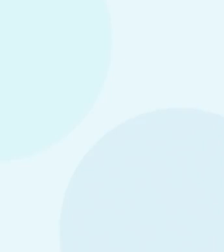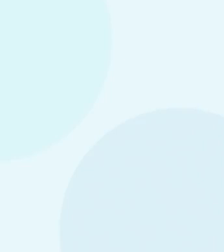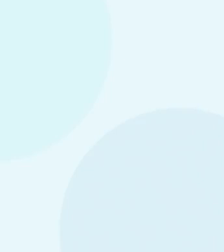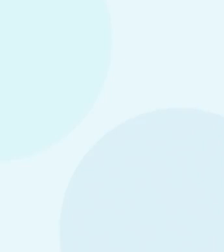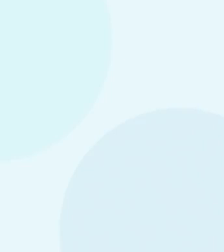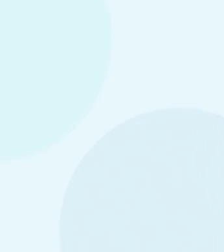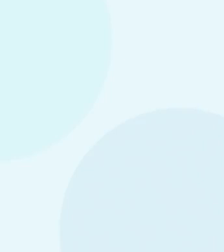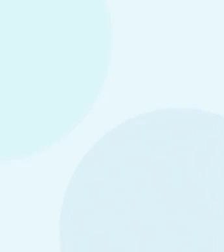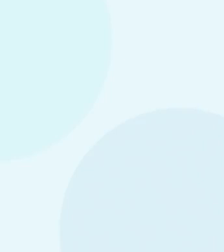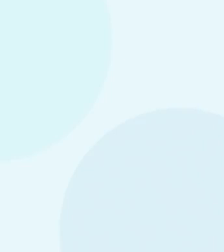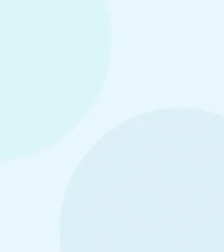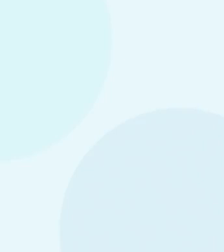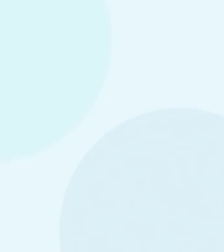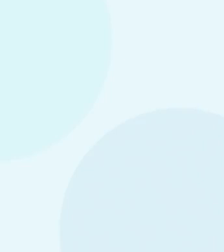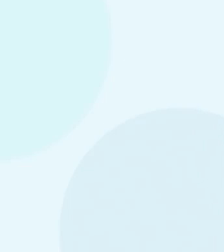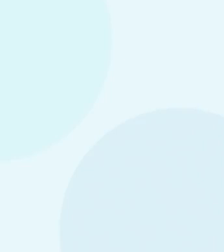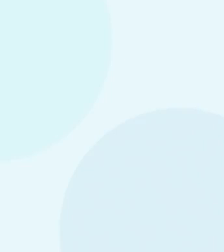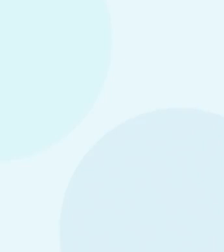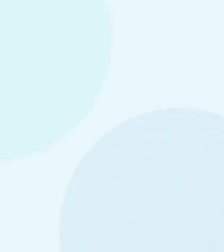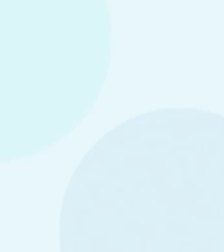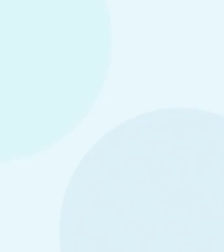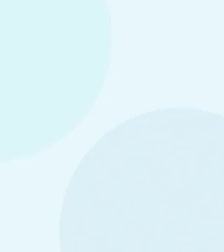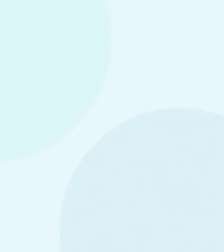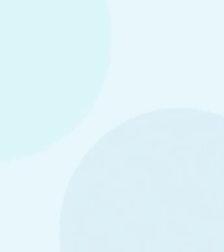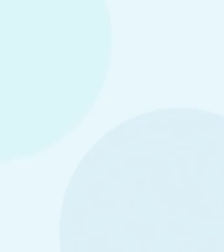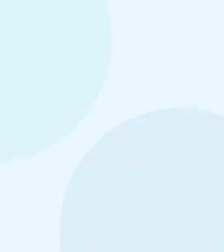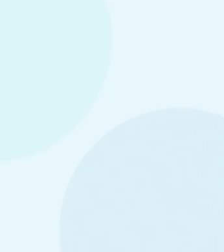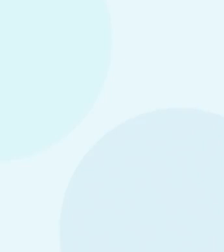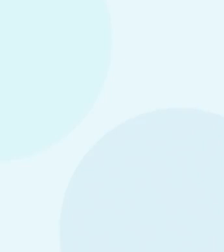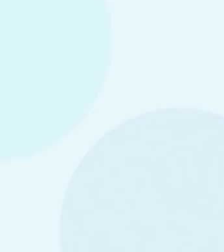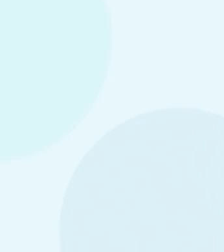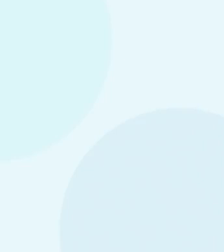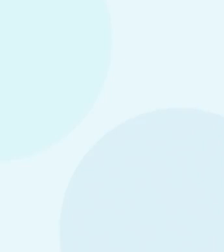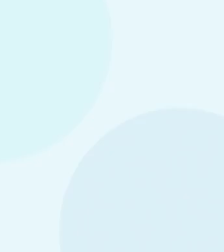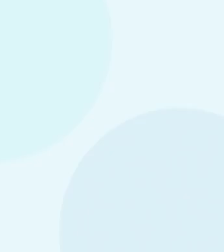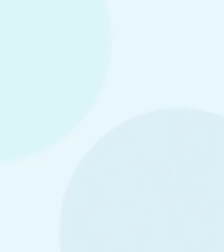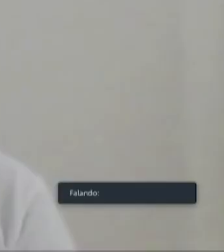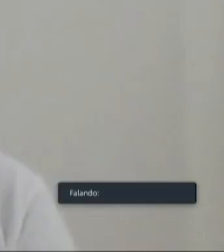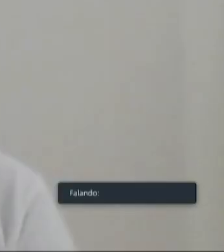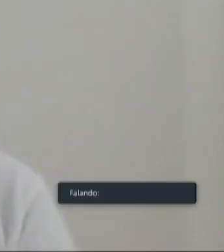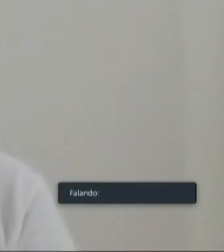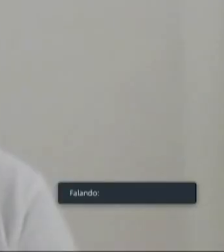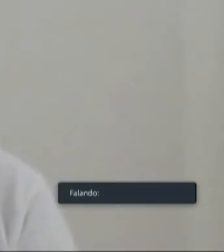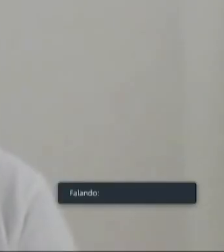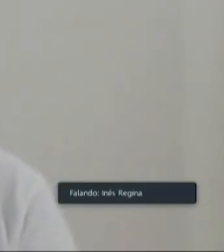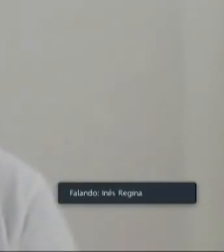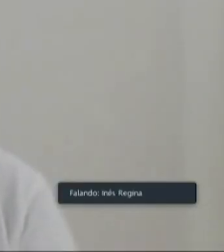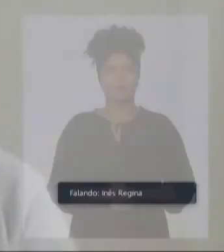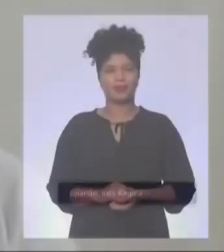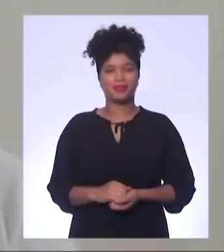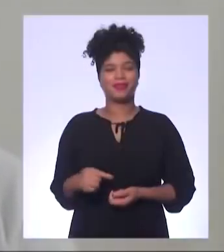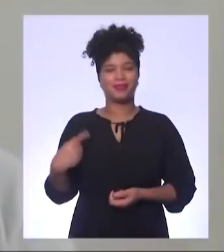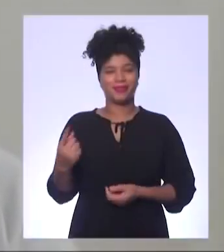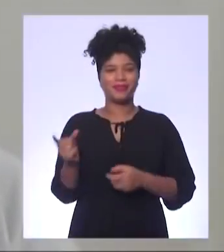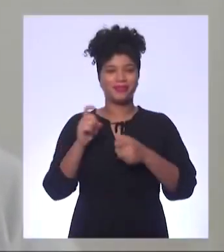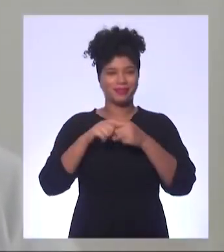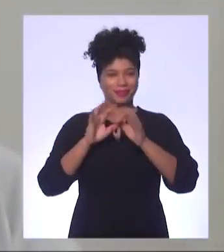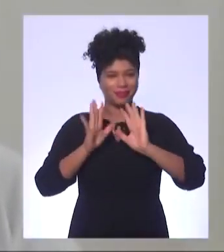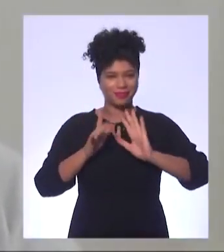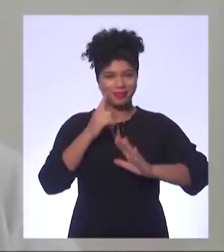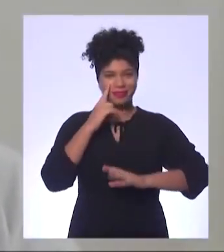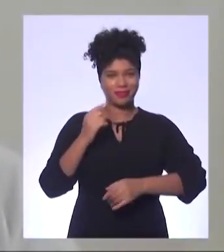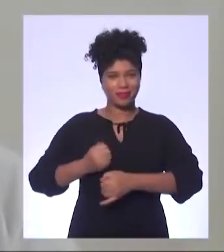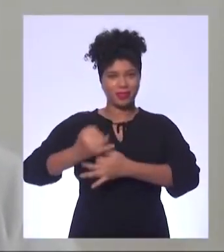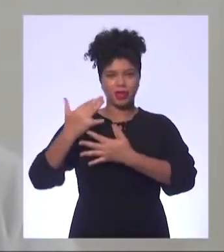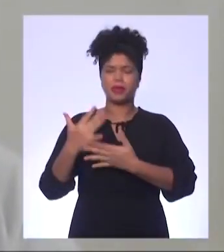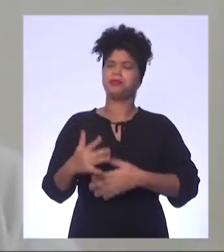baby. Play your heart once again. Maybe I'm not such a good girl. Voltamos do chat.